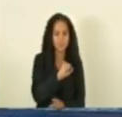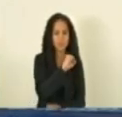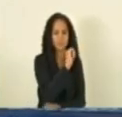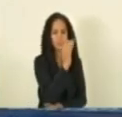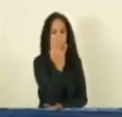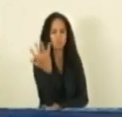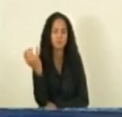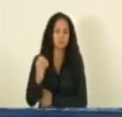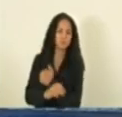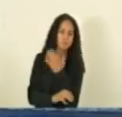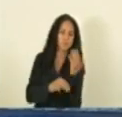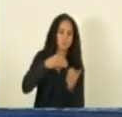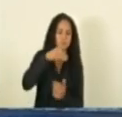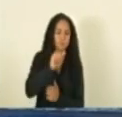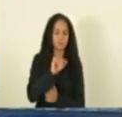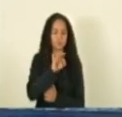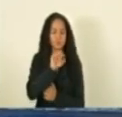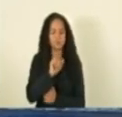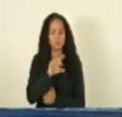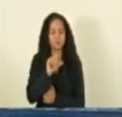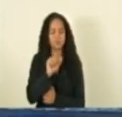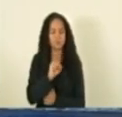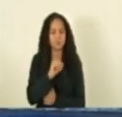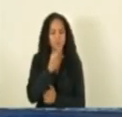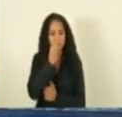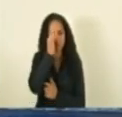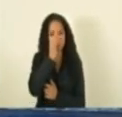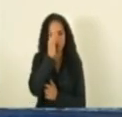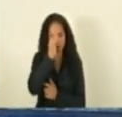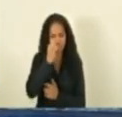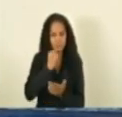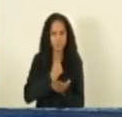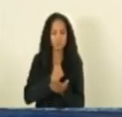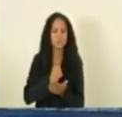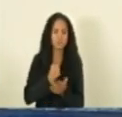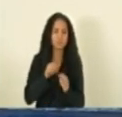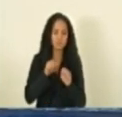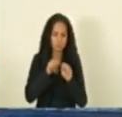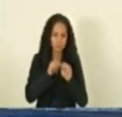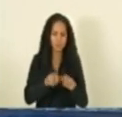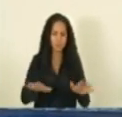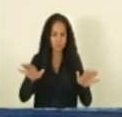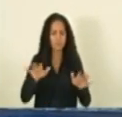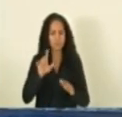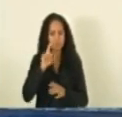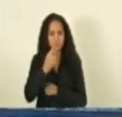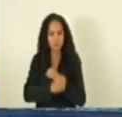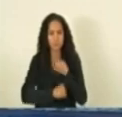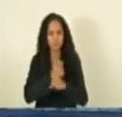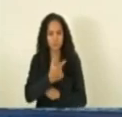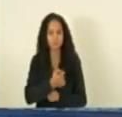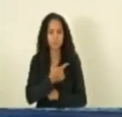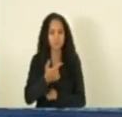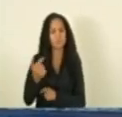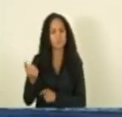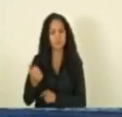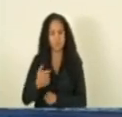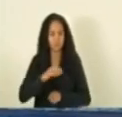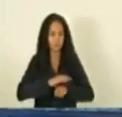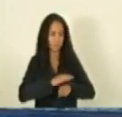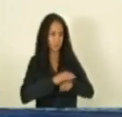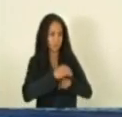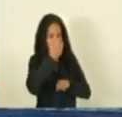Flores, publicado no Ar Digital do dia 9/6/2021. Senhor presidente, como